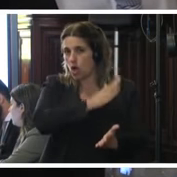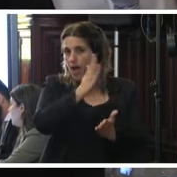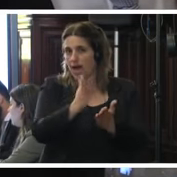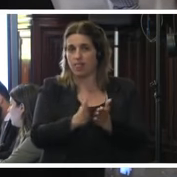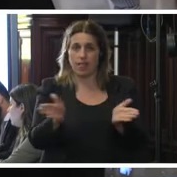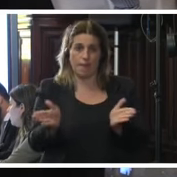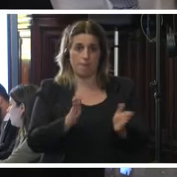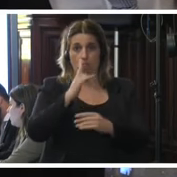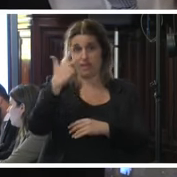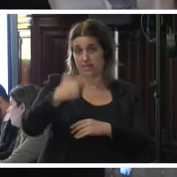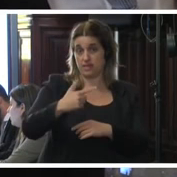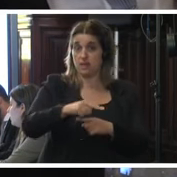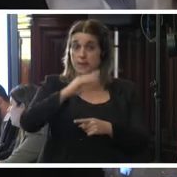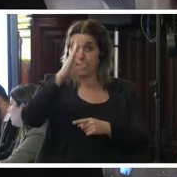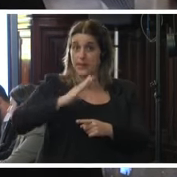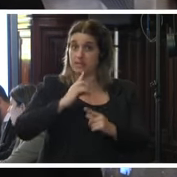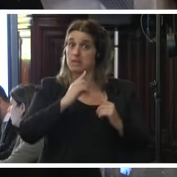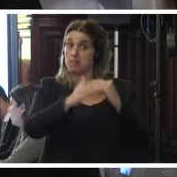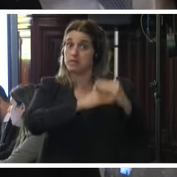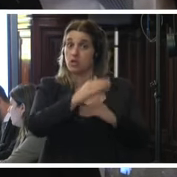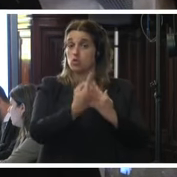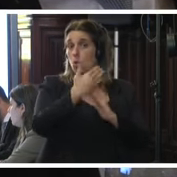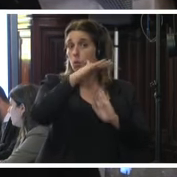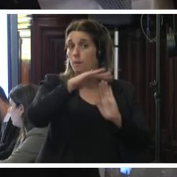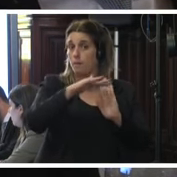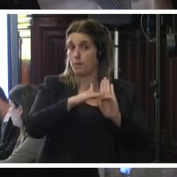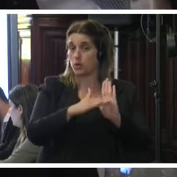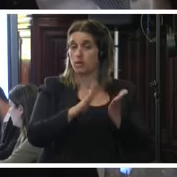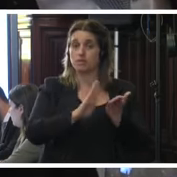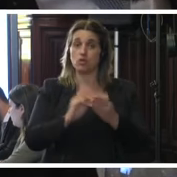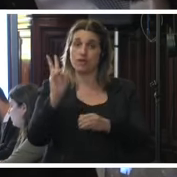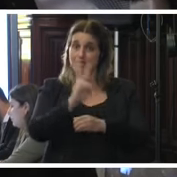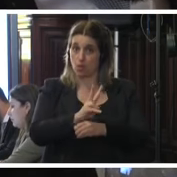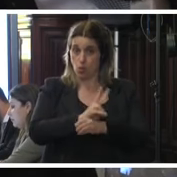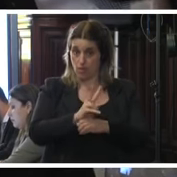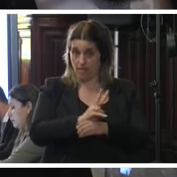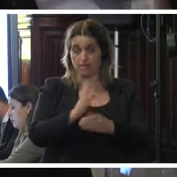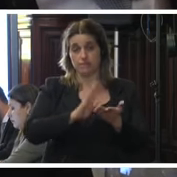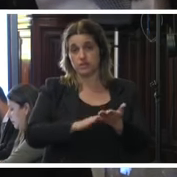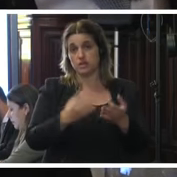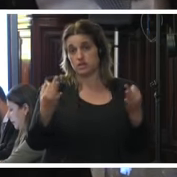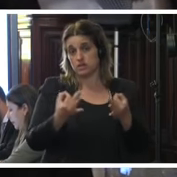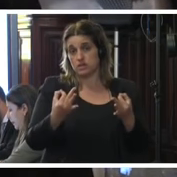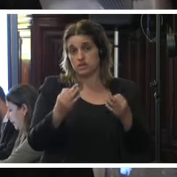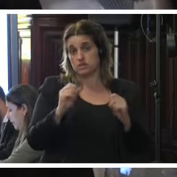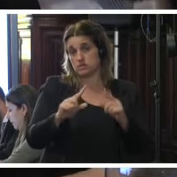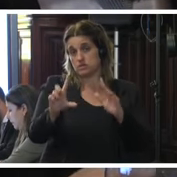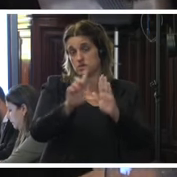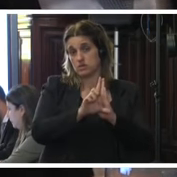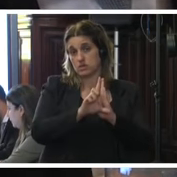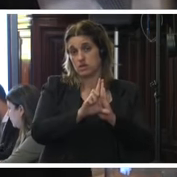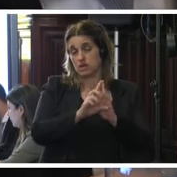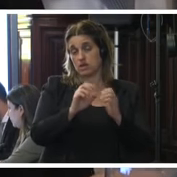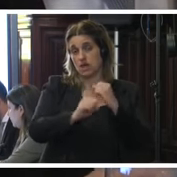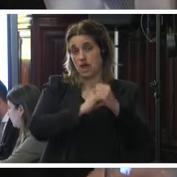de Segurança com Cidadania, instituído pela Lei 11.530, de 2007, o qual propôs, entre diversas